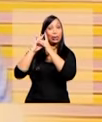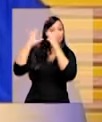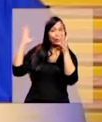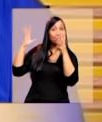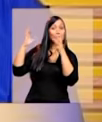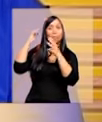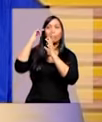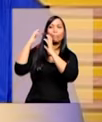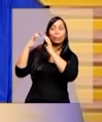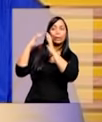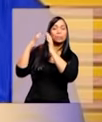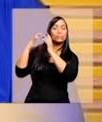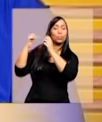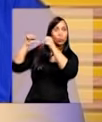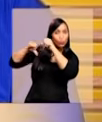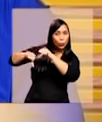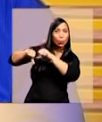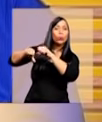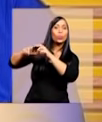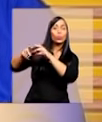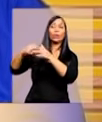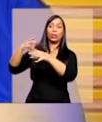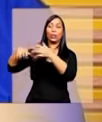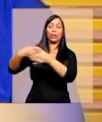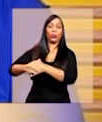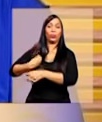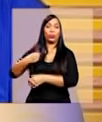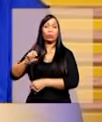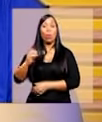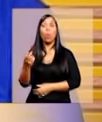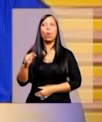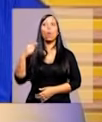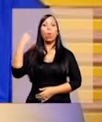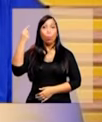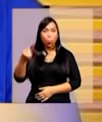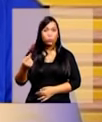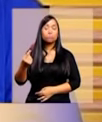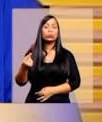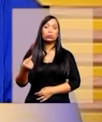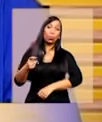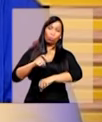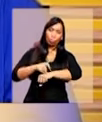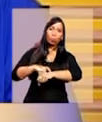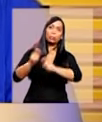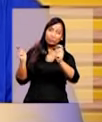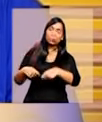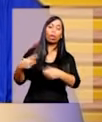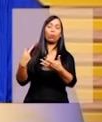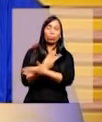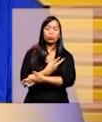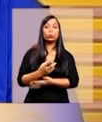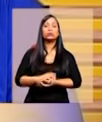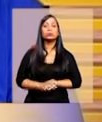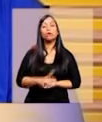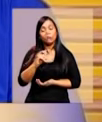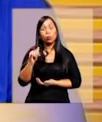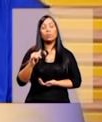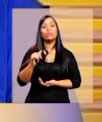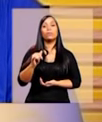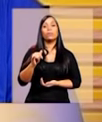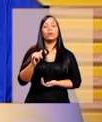se livre do processo de arrastamento, quer seja nesse ciclo de existência Sim. ou em outro, em algum momento isso pode acontecer,